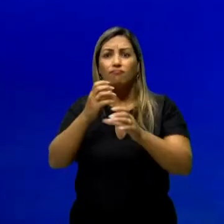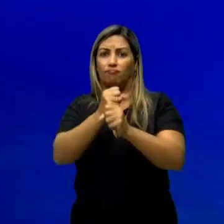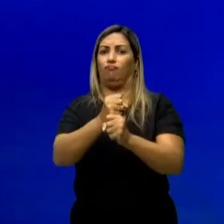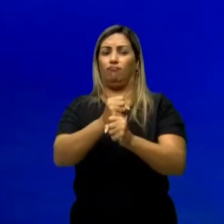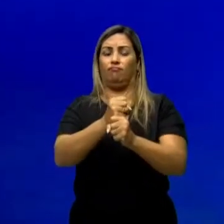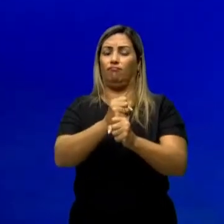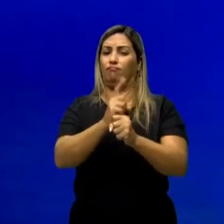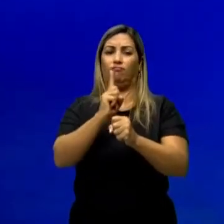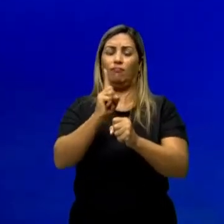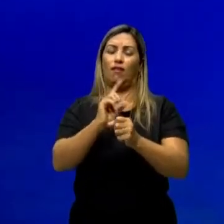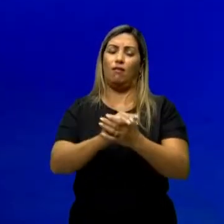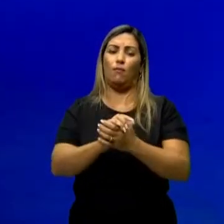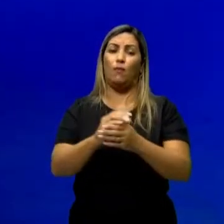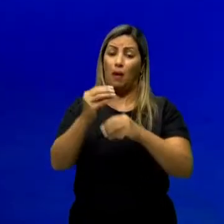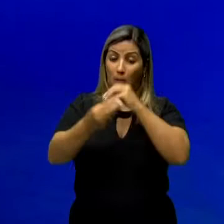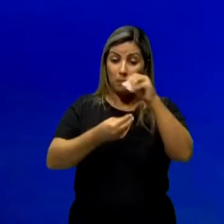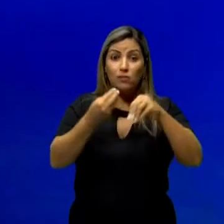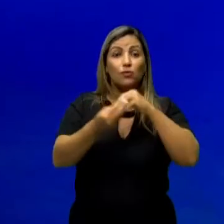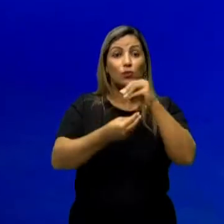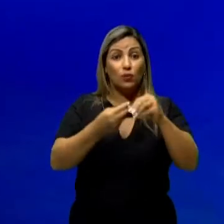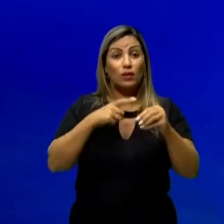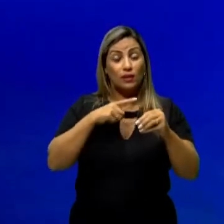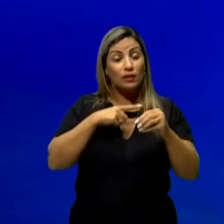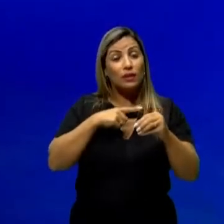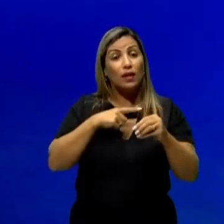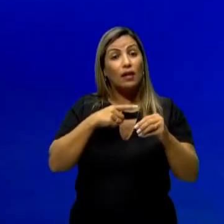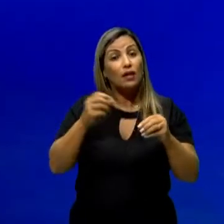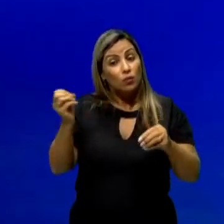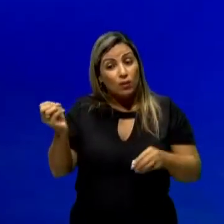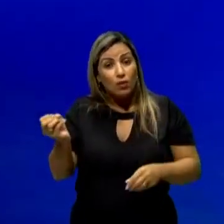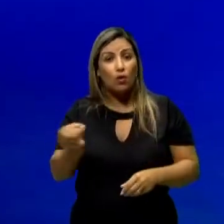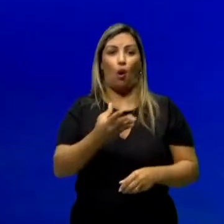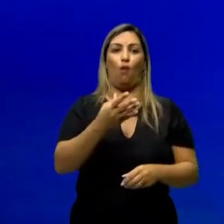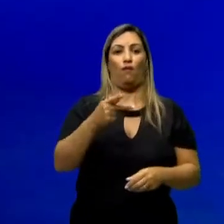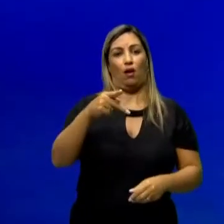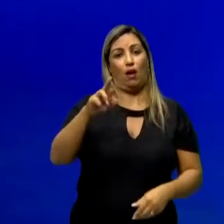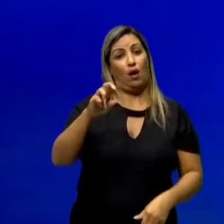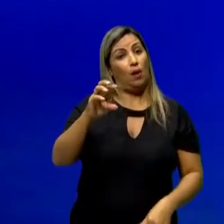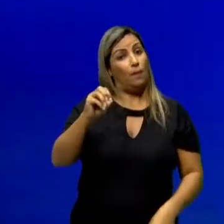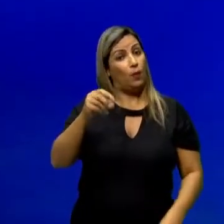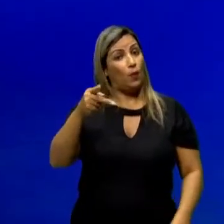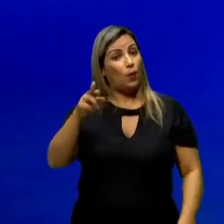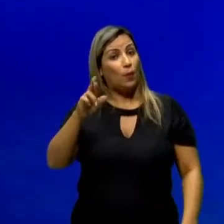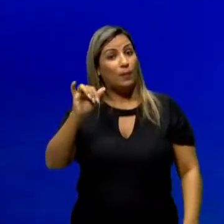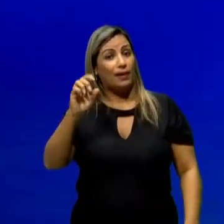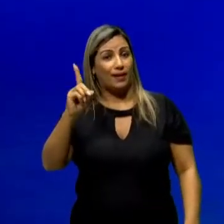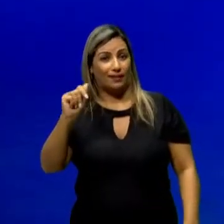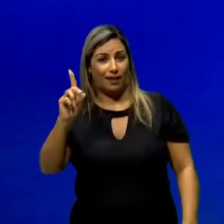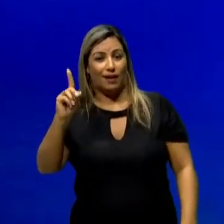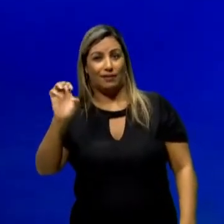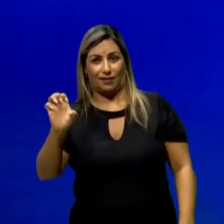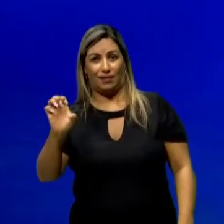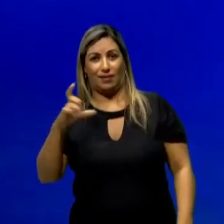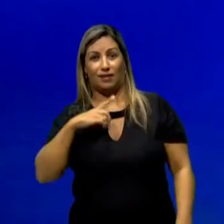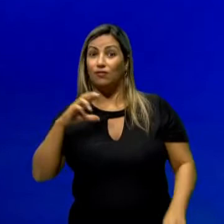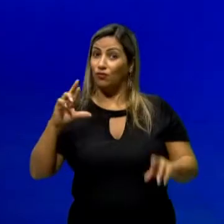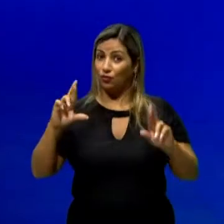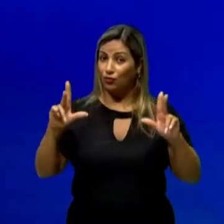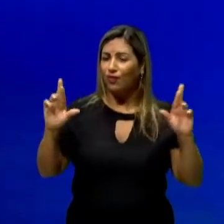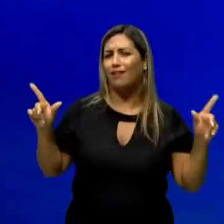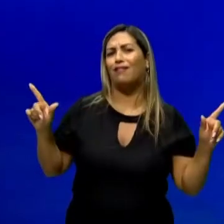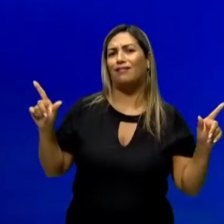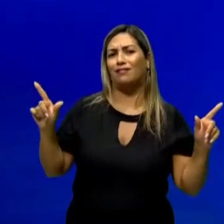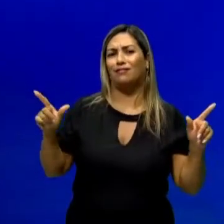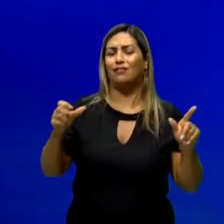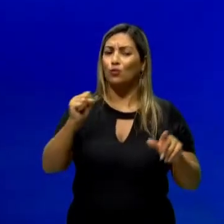suas propriedades. A mistura tem uma propriedade nova, emergente, diferente daquilo que tinha